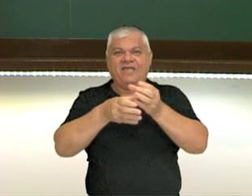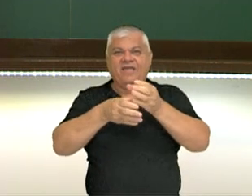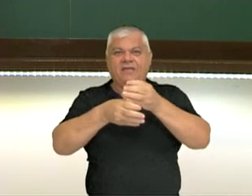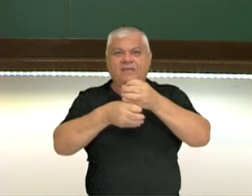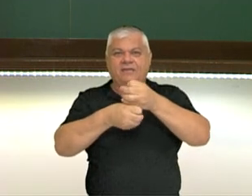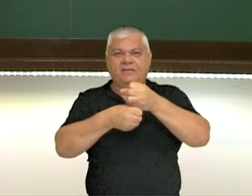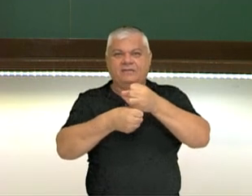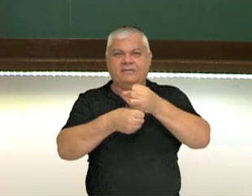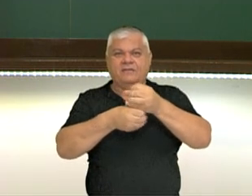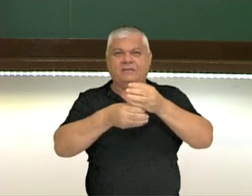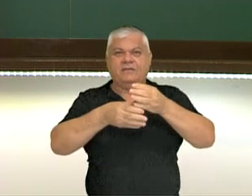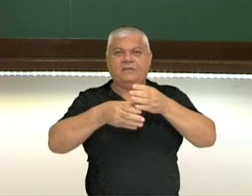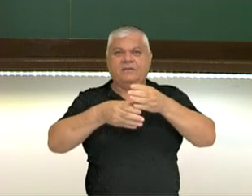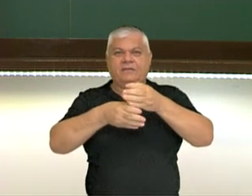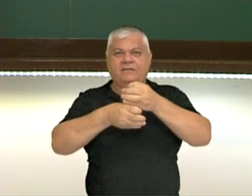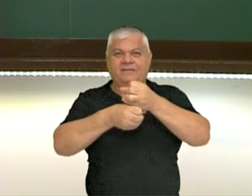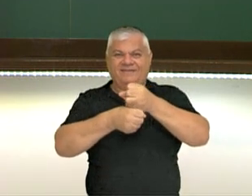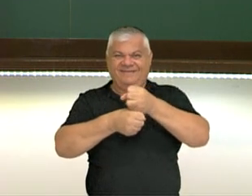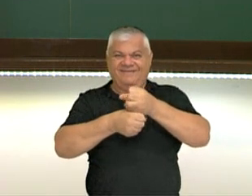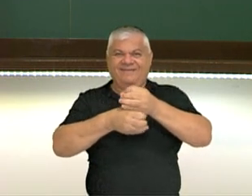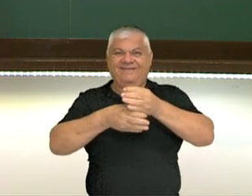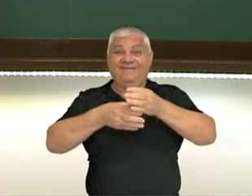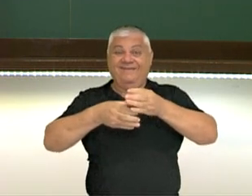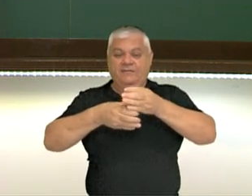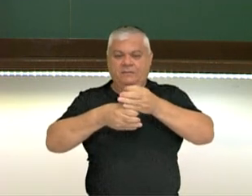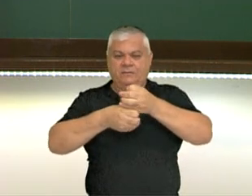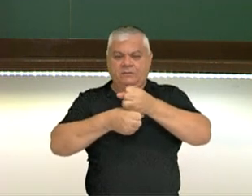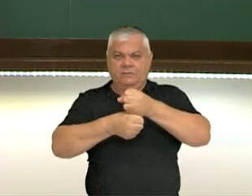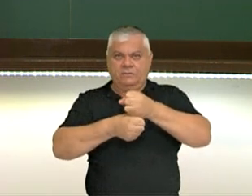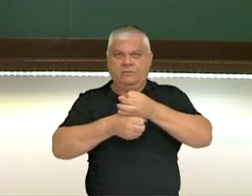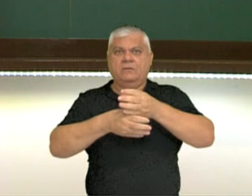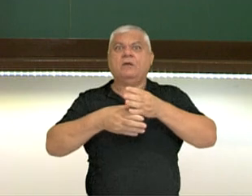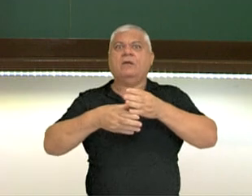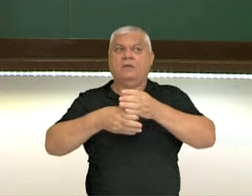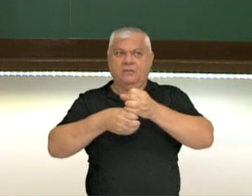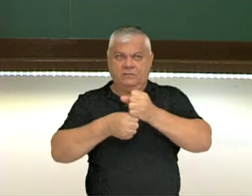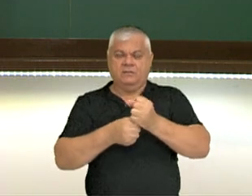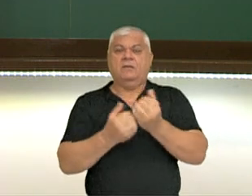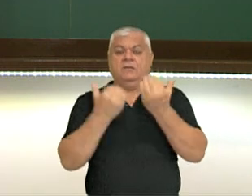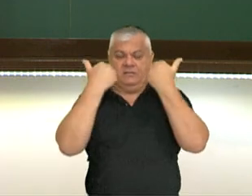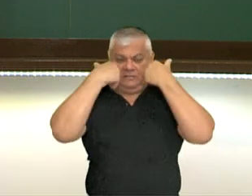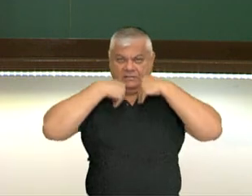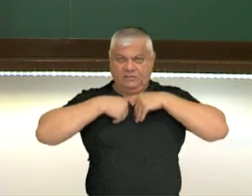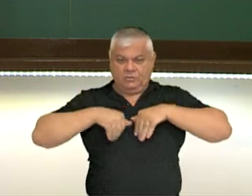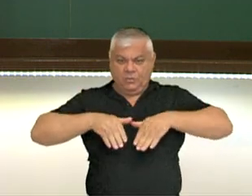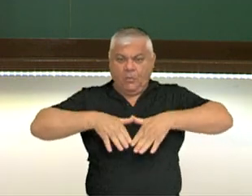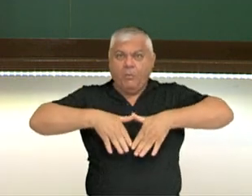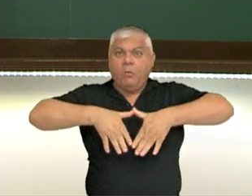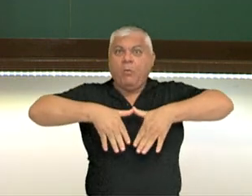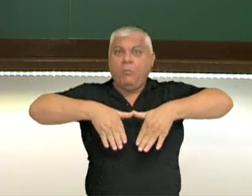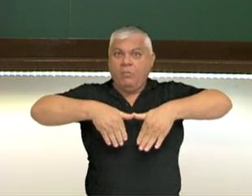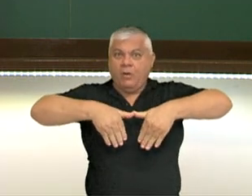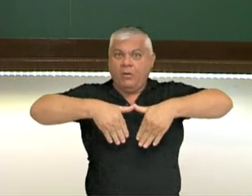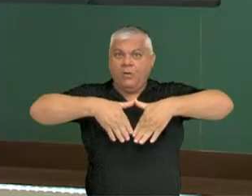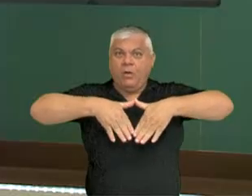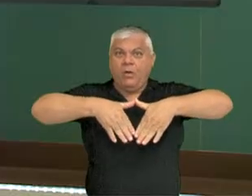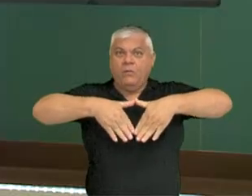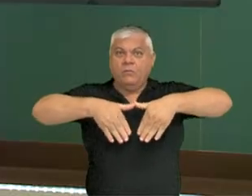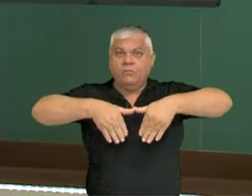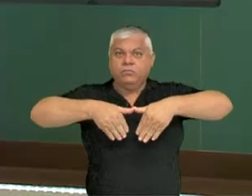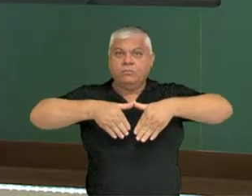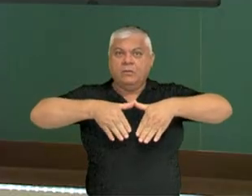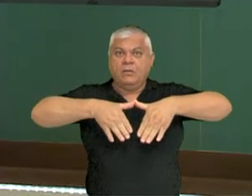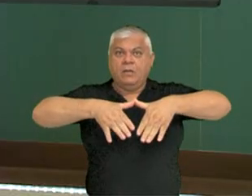nossos pulmões, dando origem ao que nós chamamos de brônquios. Os brônquios são tubos que vão